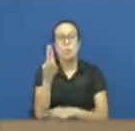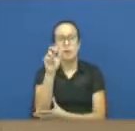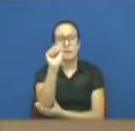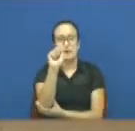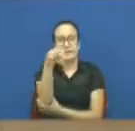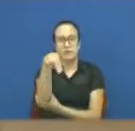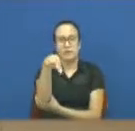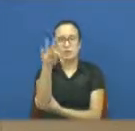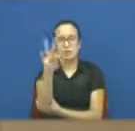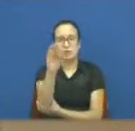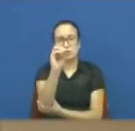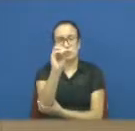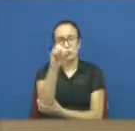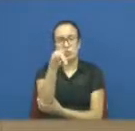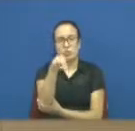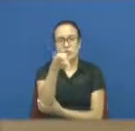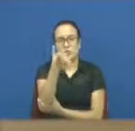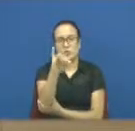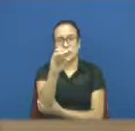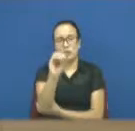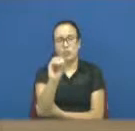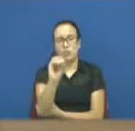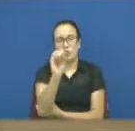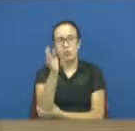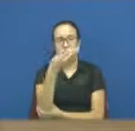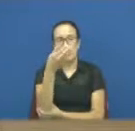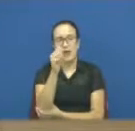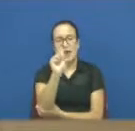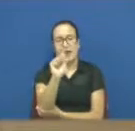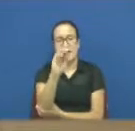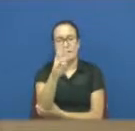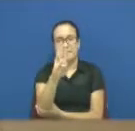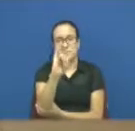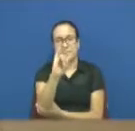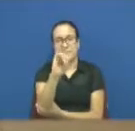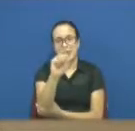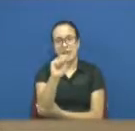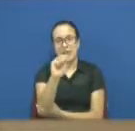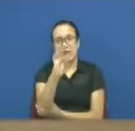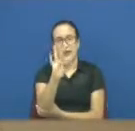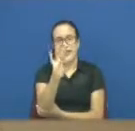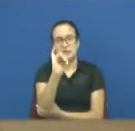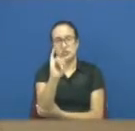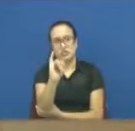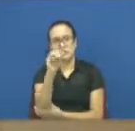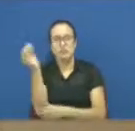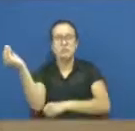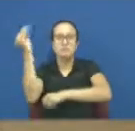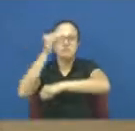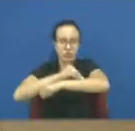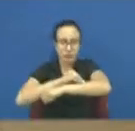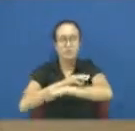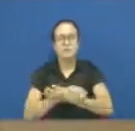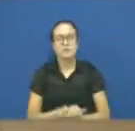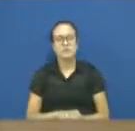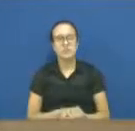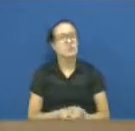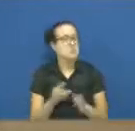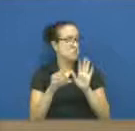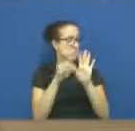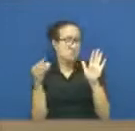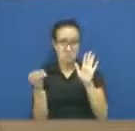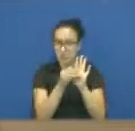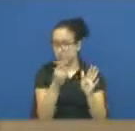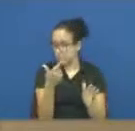praças ou logradouros públicos no município de Limeira. O projeto não contém emendas e os pareceres das comissões são